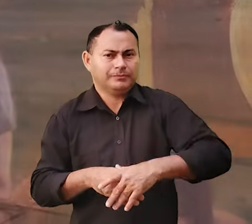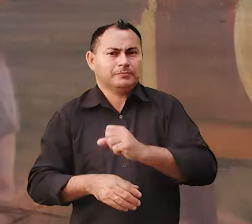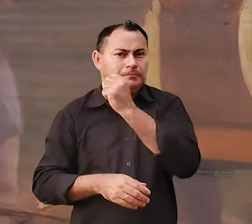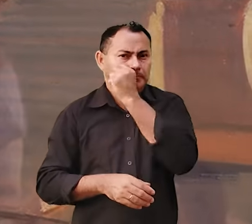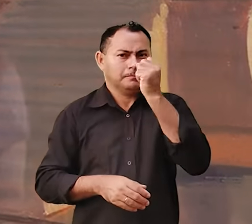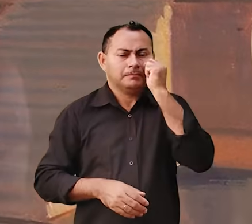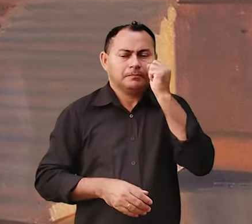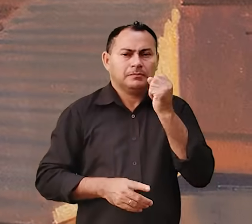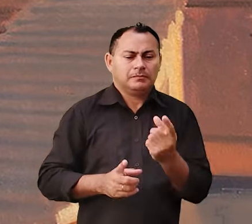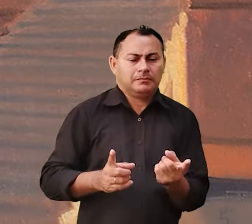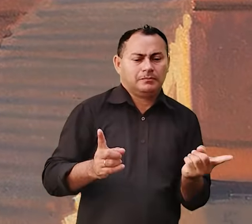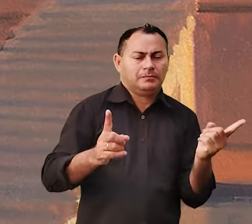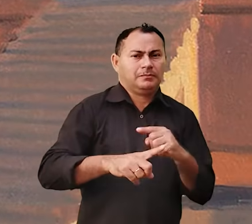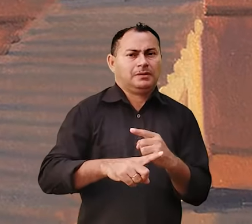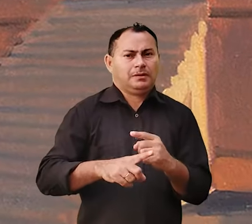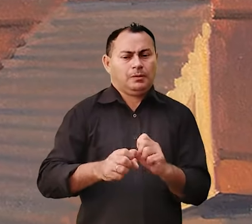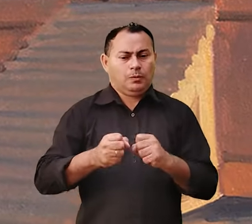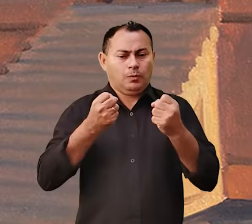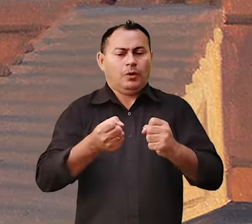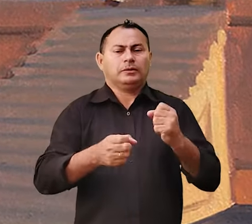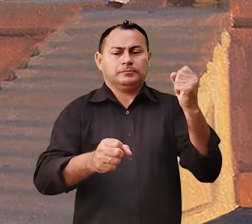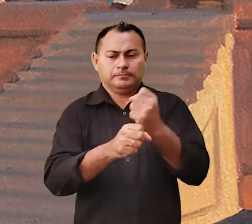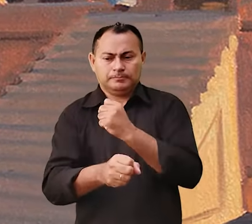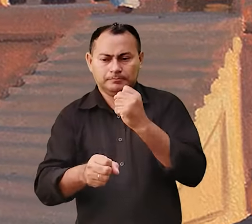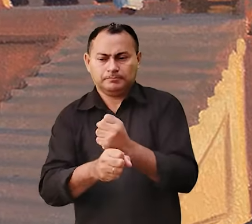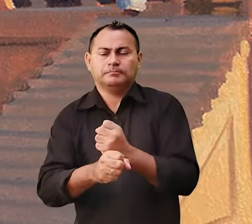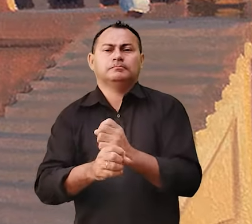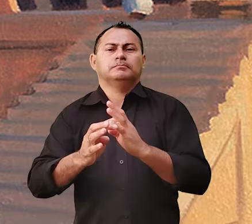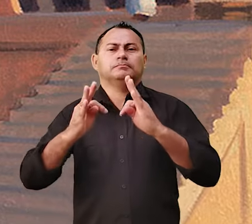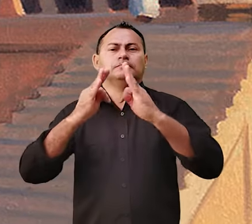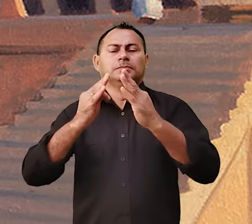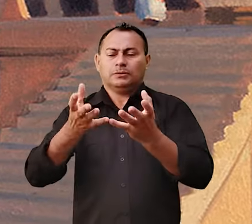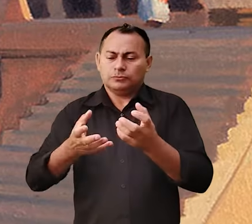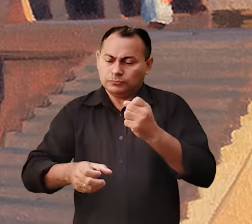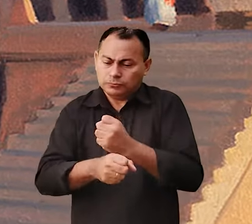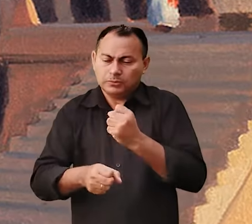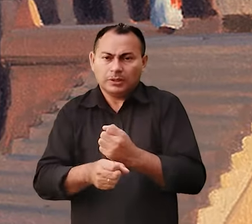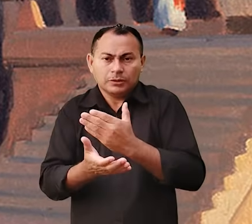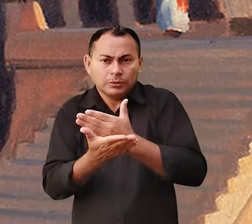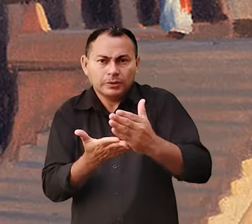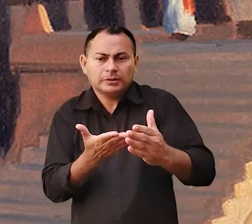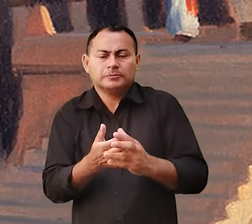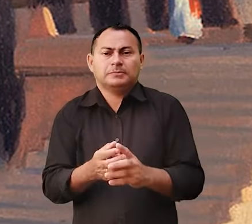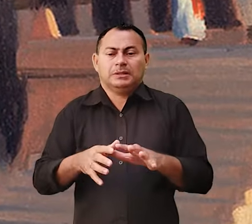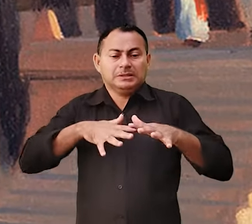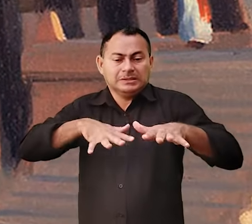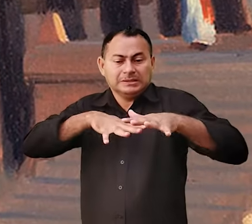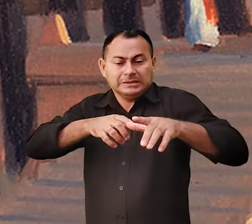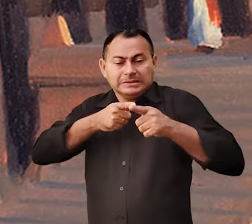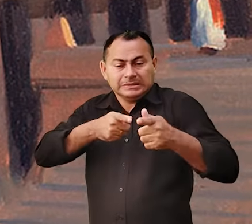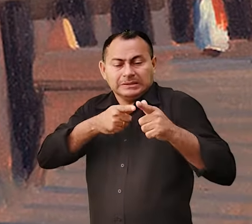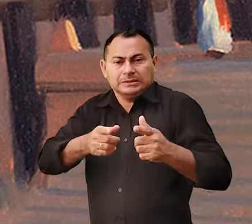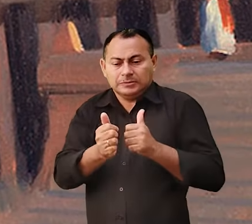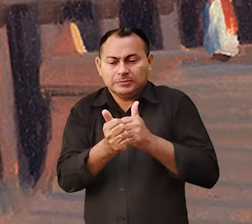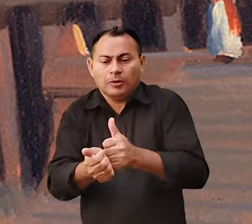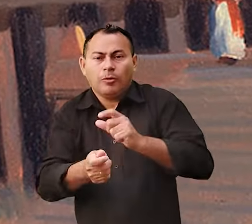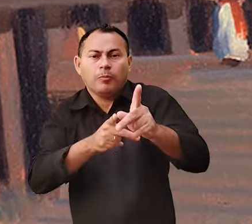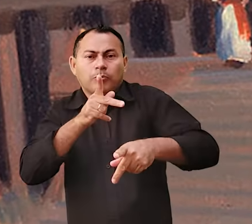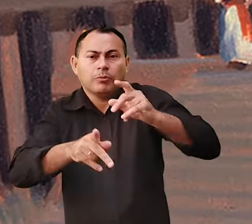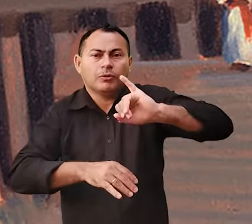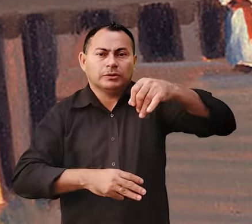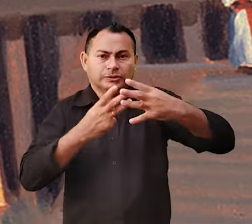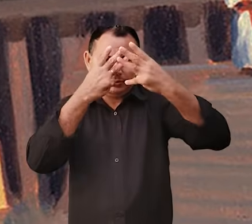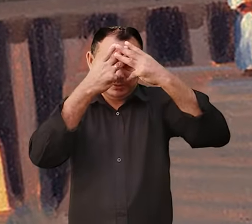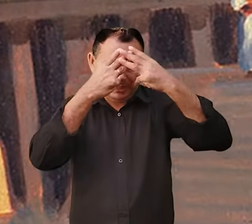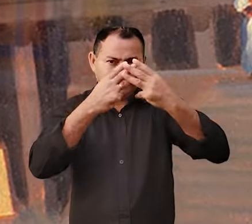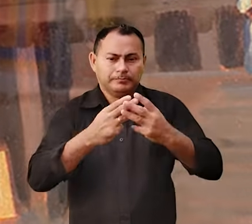Os samaritanos se opuseram fortemente à reconstrução do templo. No início, eles atormentaram e perseguiram o povo